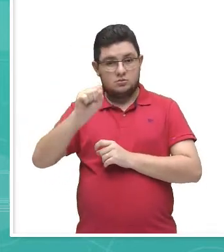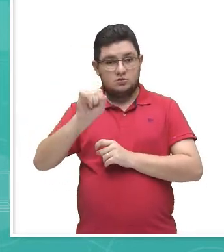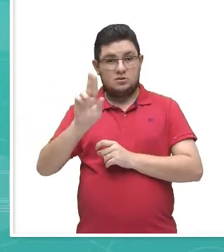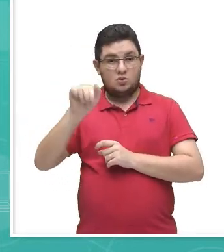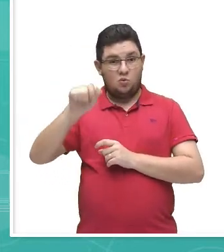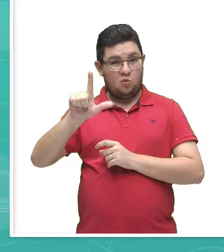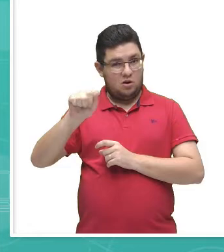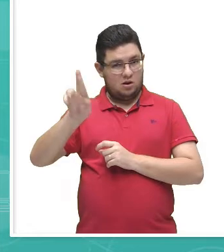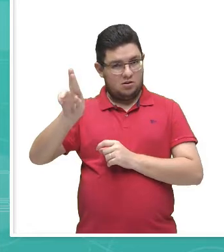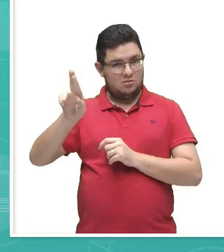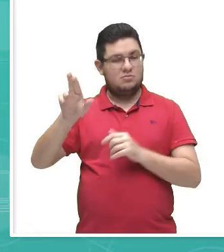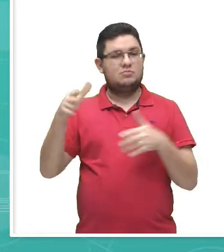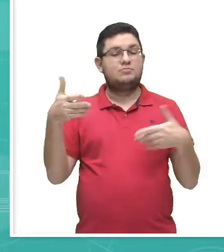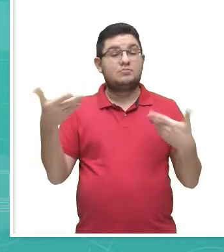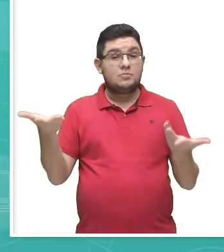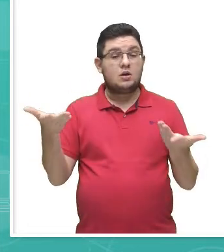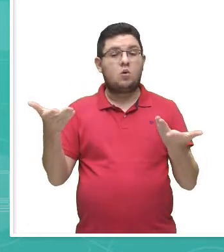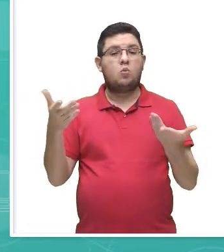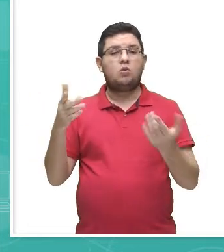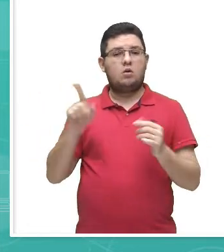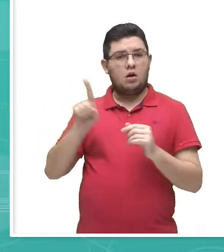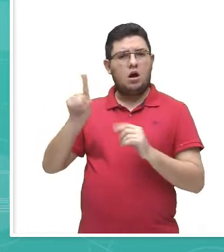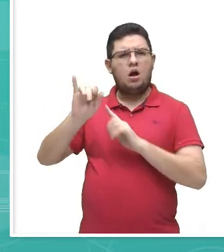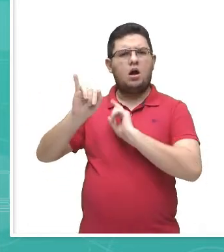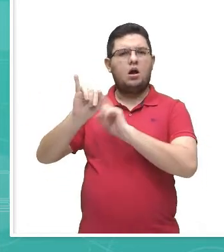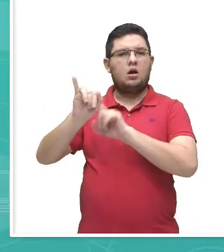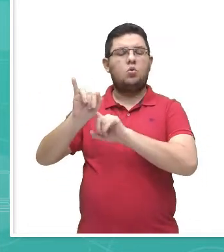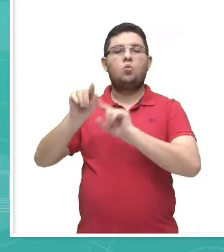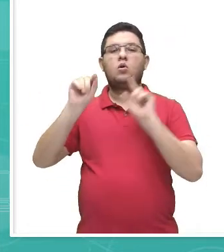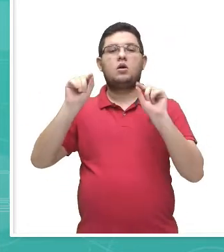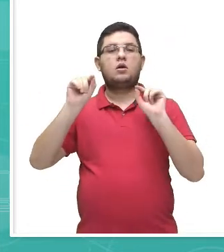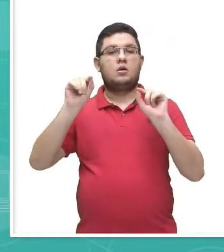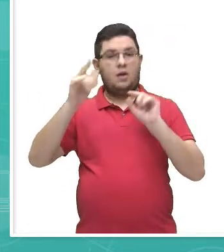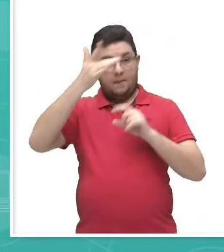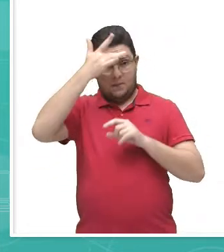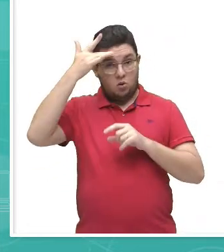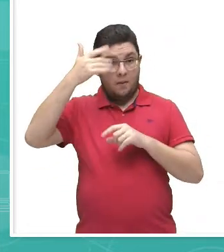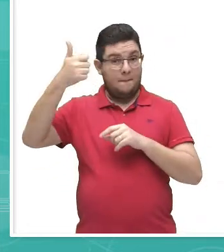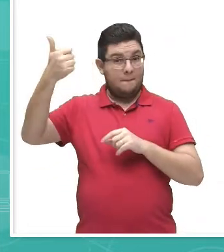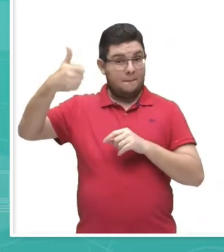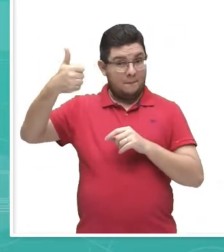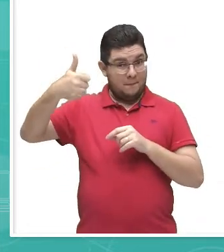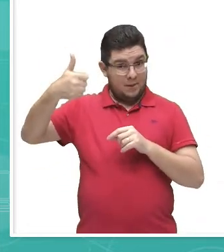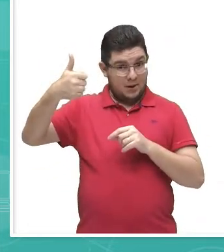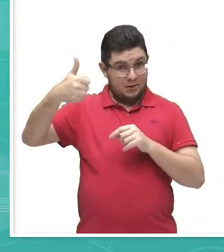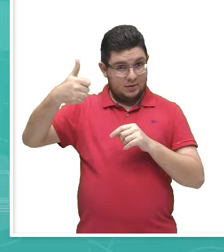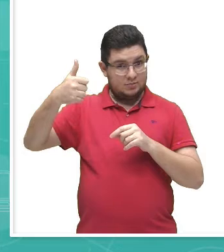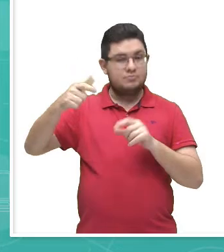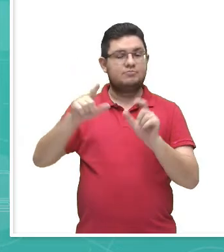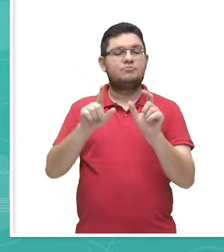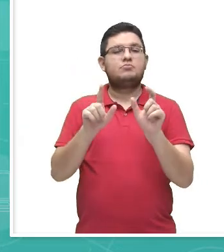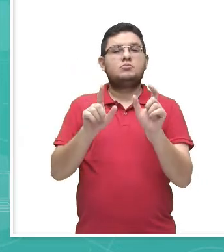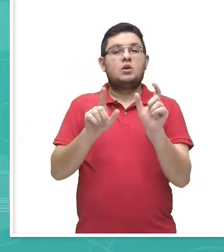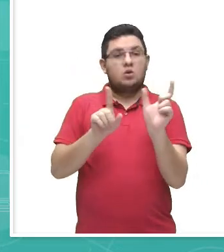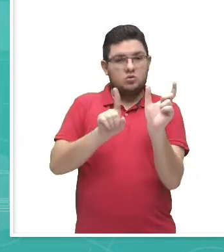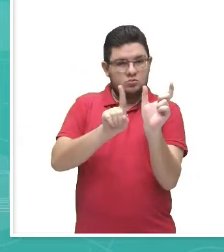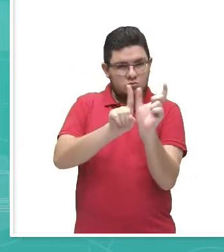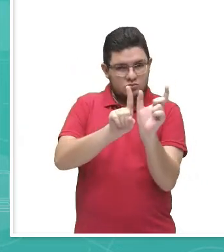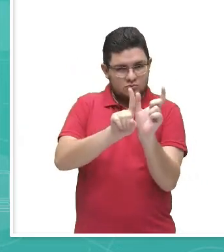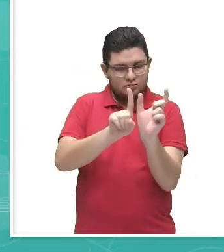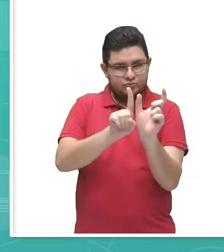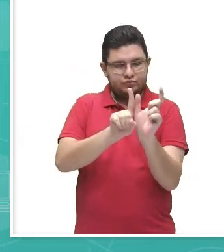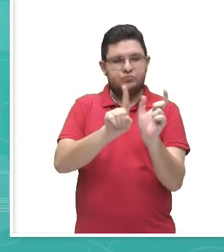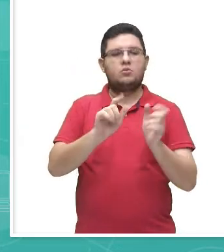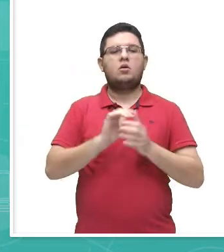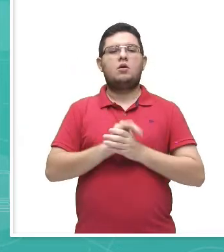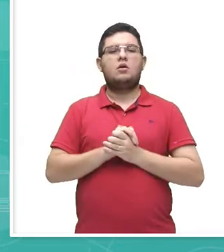do singular. Portanto, ele não tem regra nenhuma, né? Então, eu tenho ali as opções. Letra A,